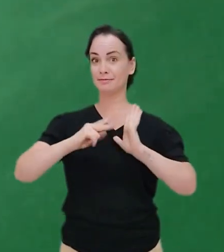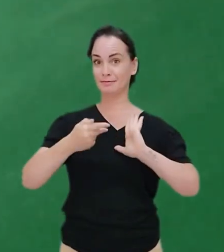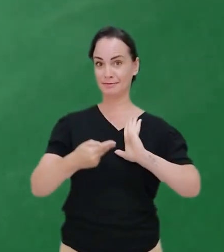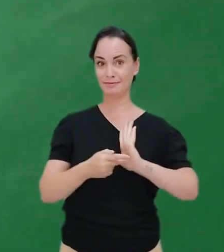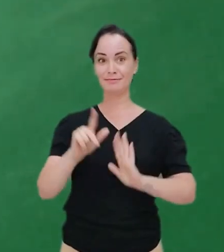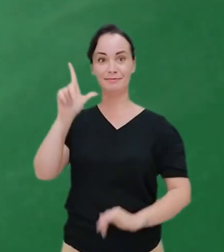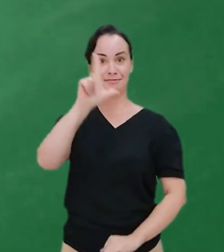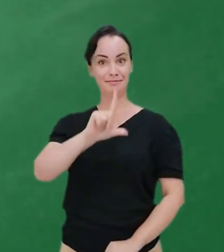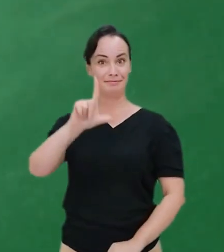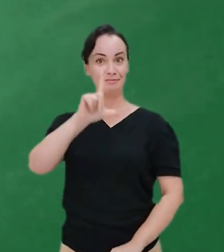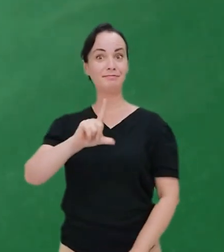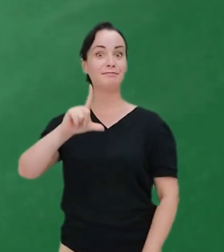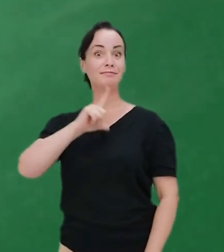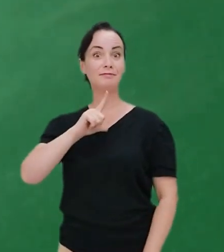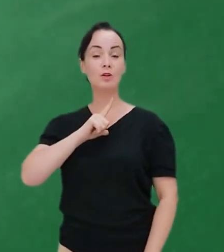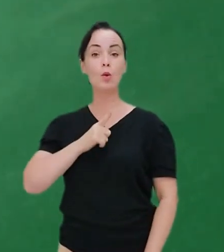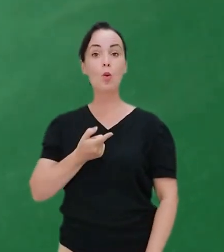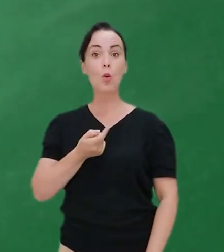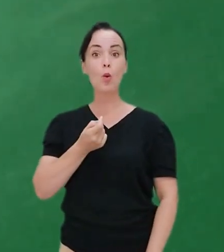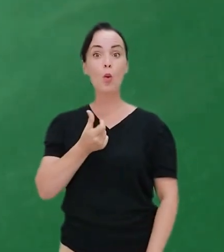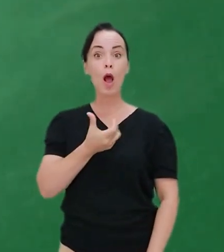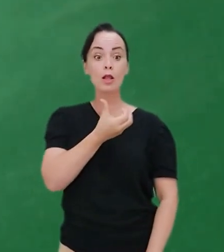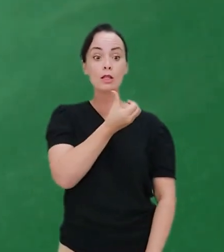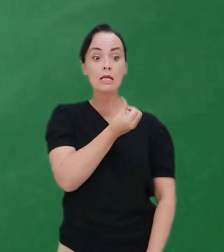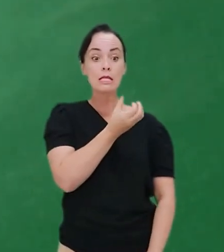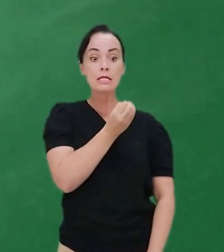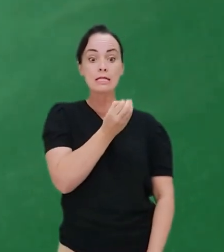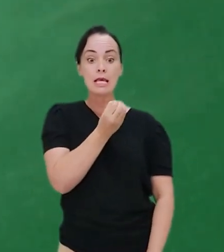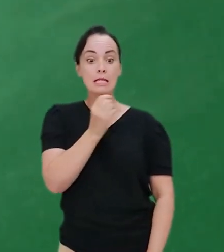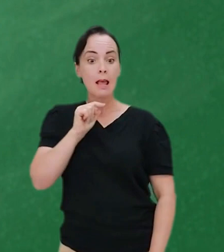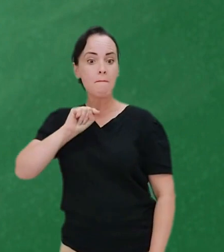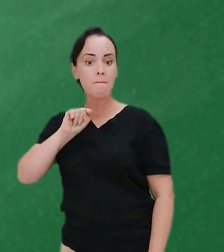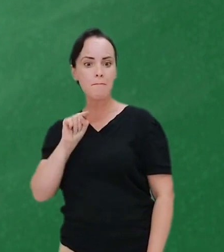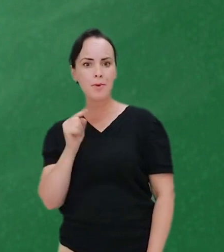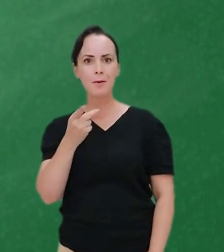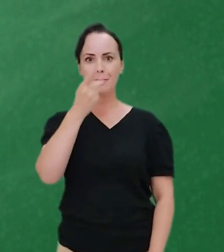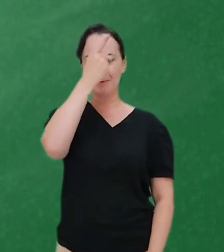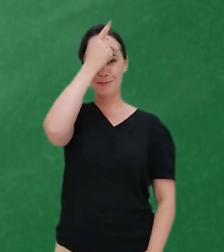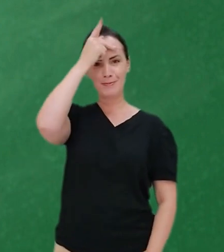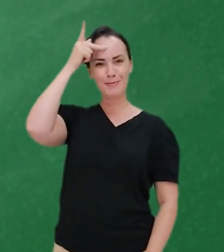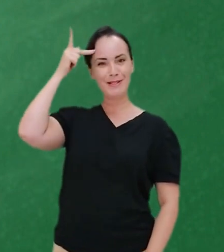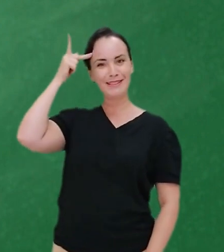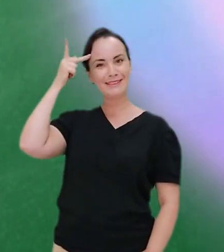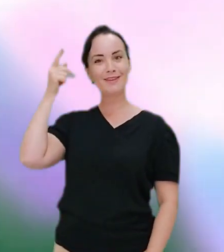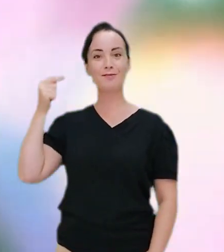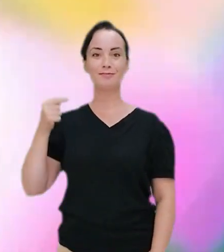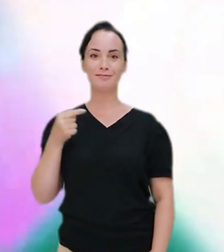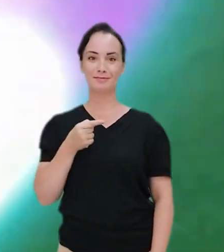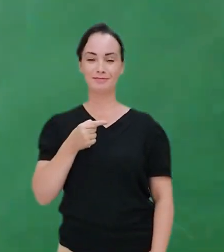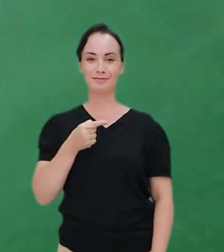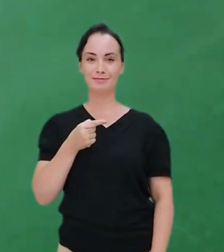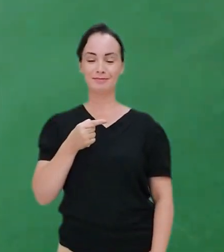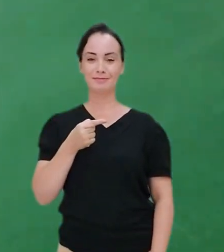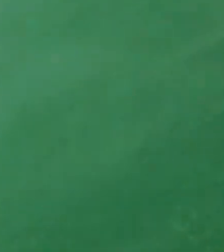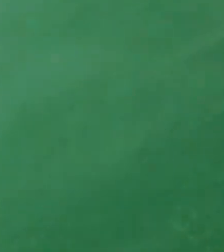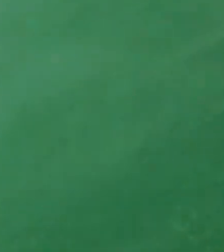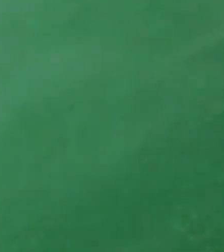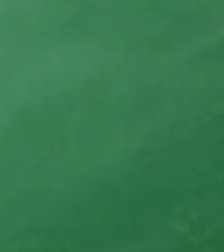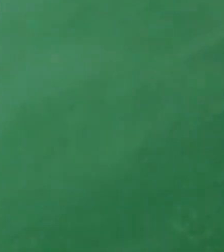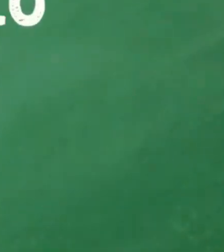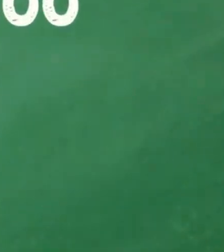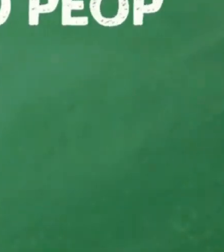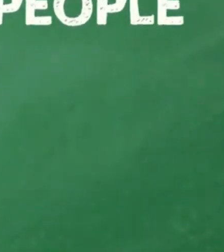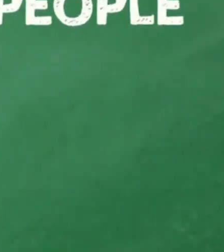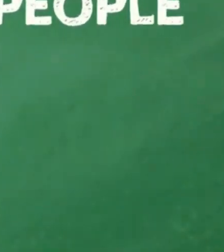Ou seja, Londrina tem quase 600 mil habitantes. You are right!